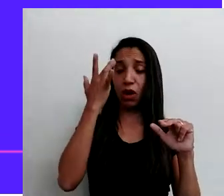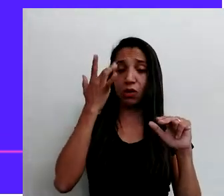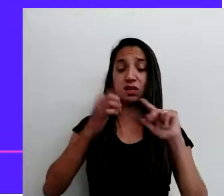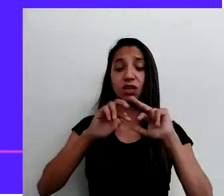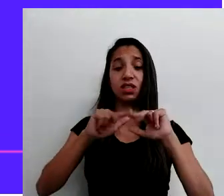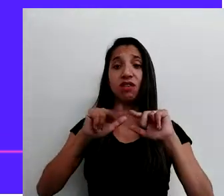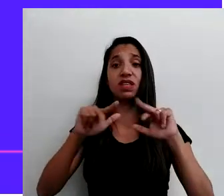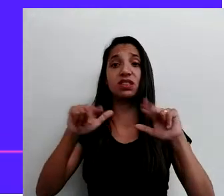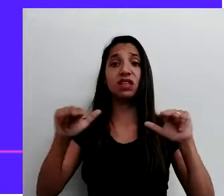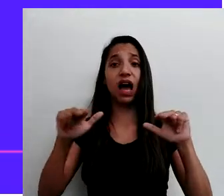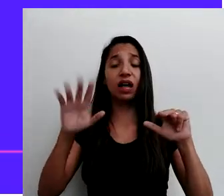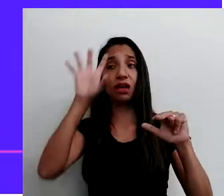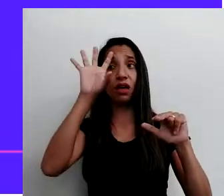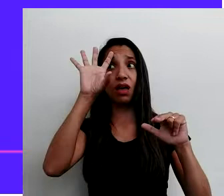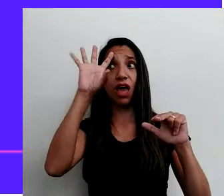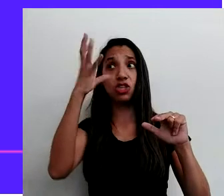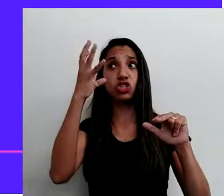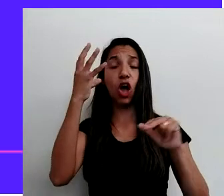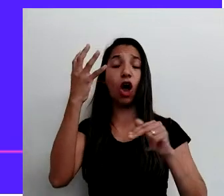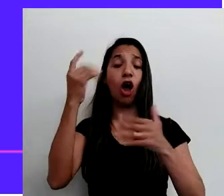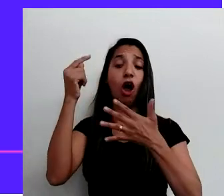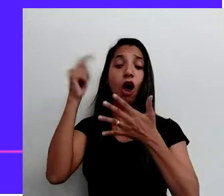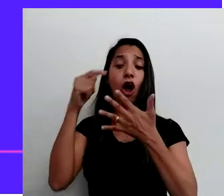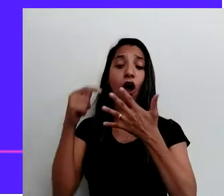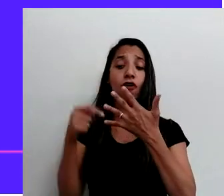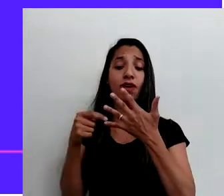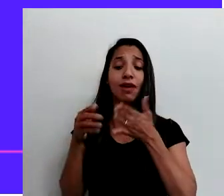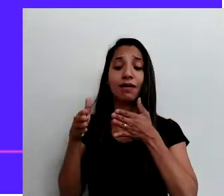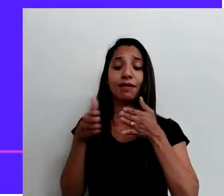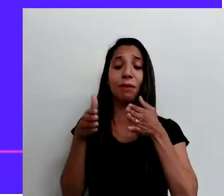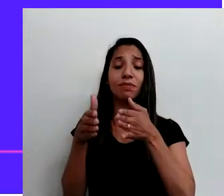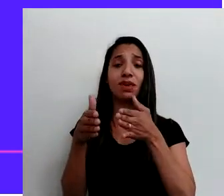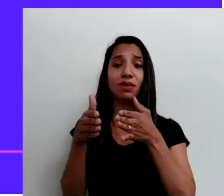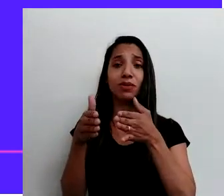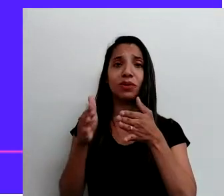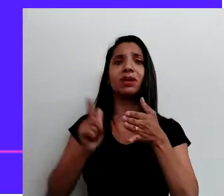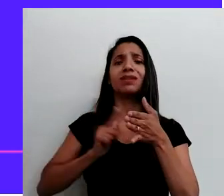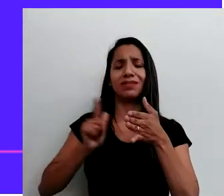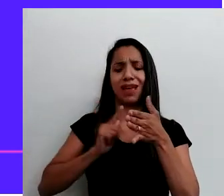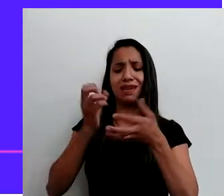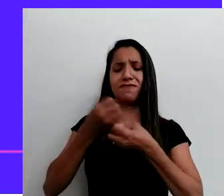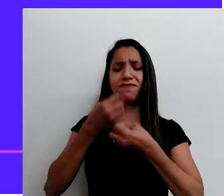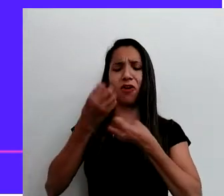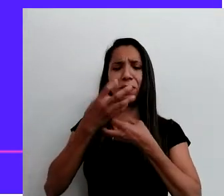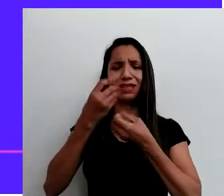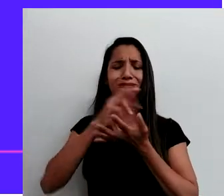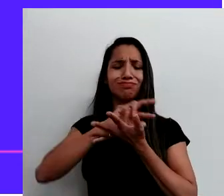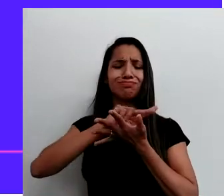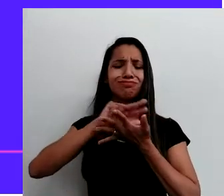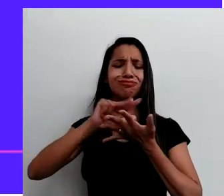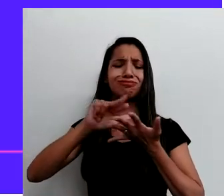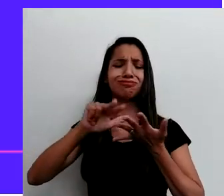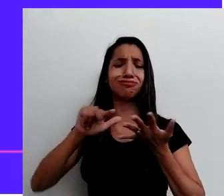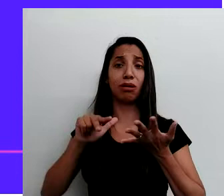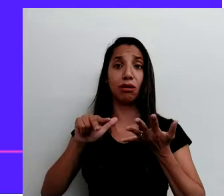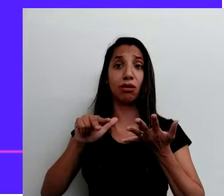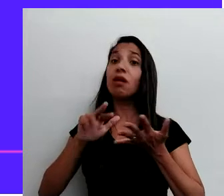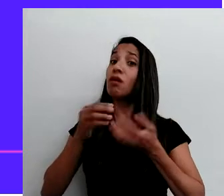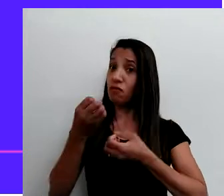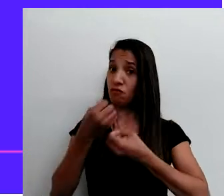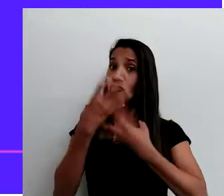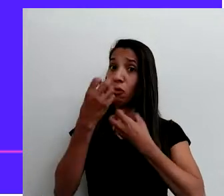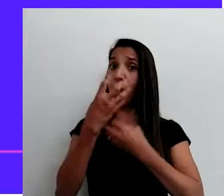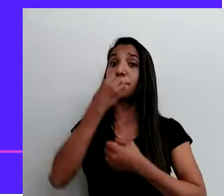temos uma gama de acesso, de produção de informação e de dados que são muito consistentes na direção